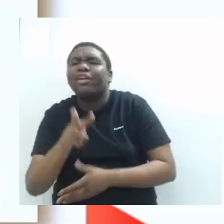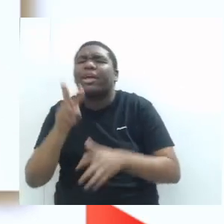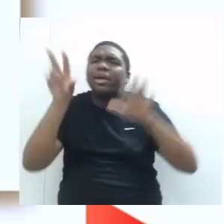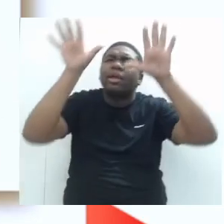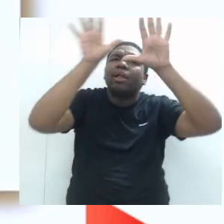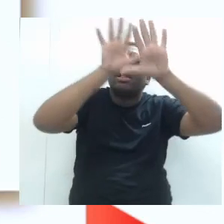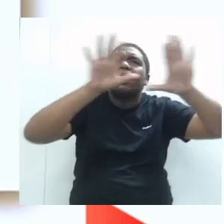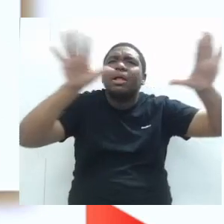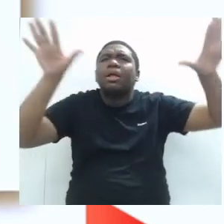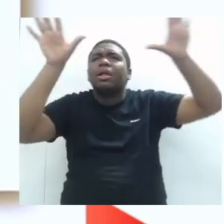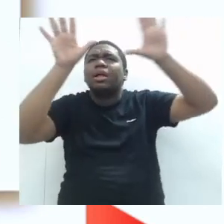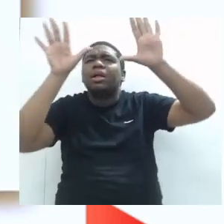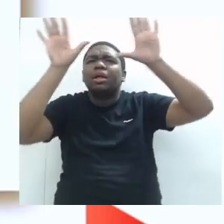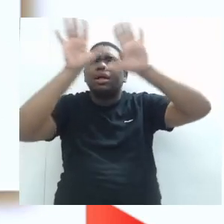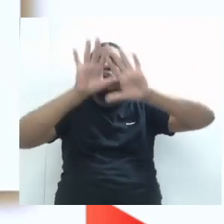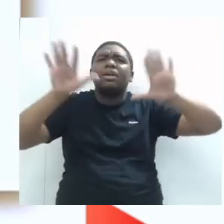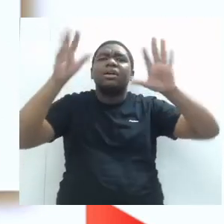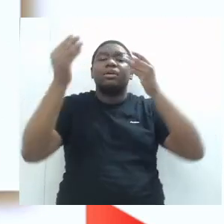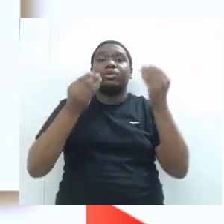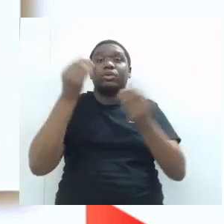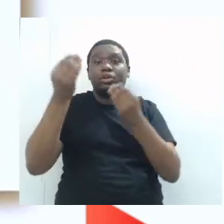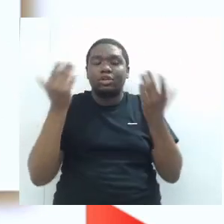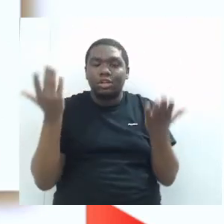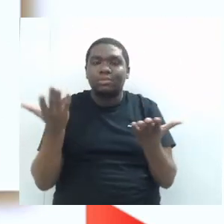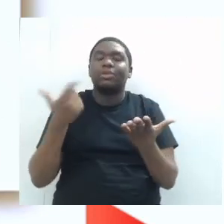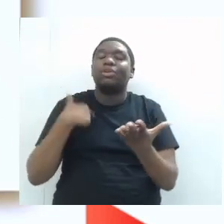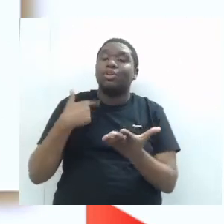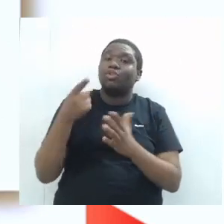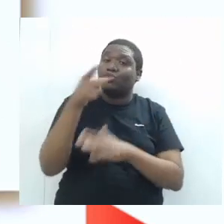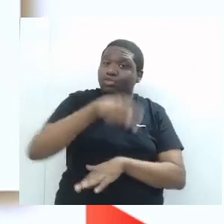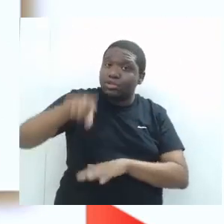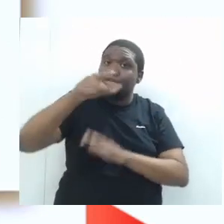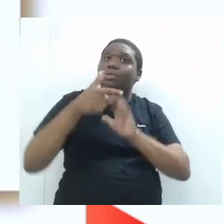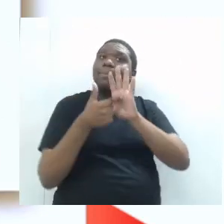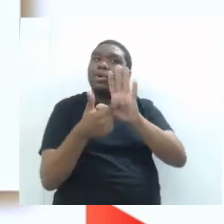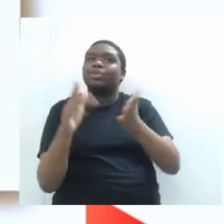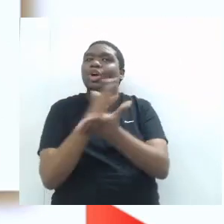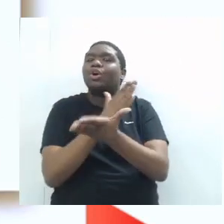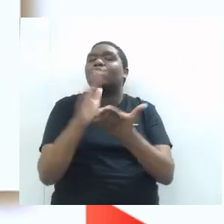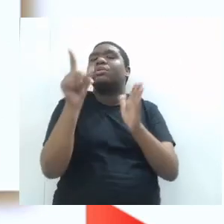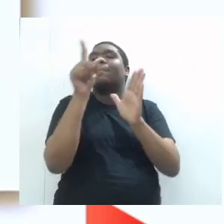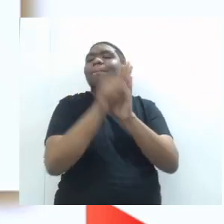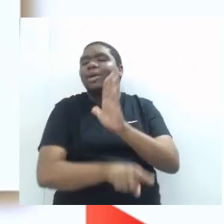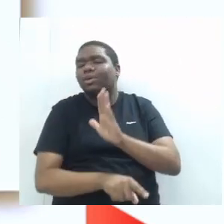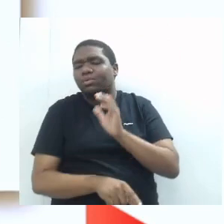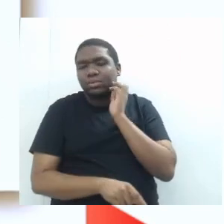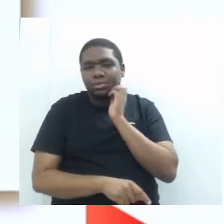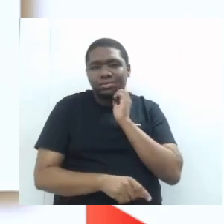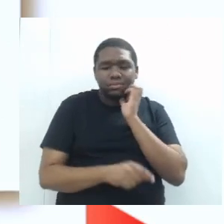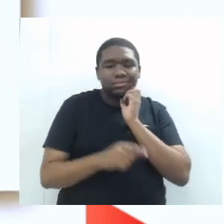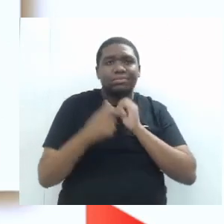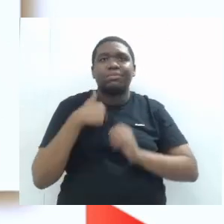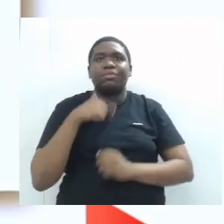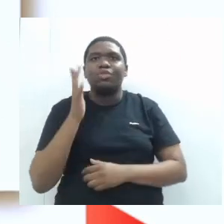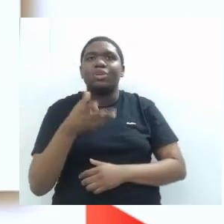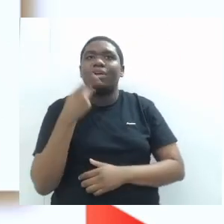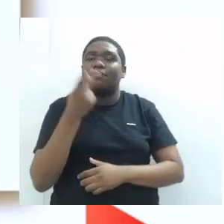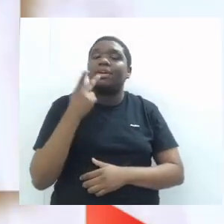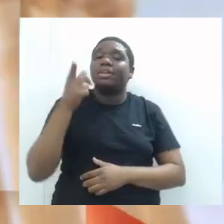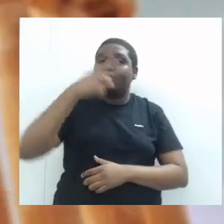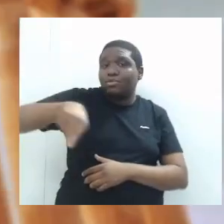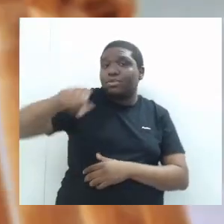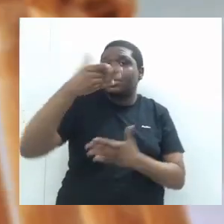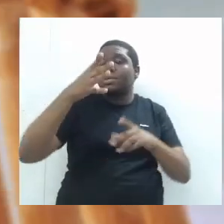nossa parede. E aqui eu trago para vocês uns questionamentos. Vamos ver aqui. Se eu já falei a vocês que o mito